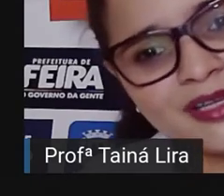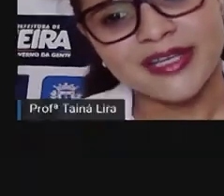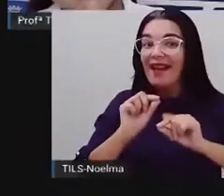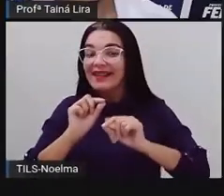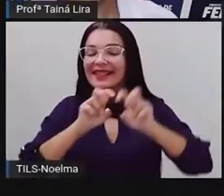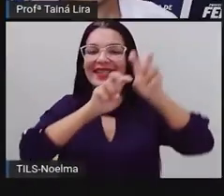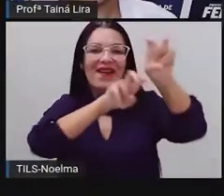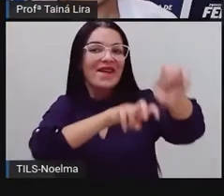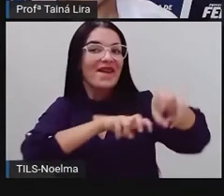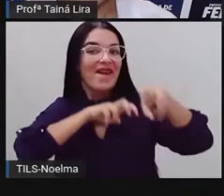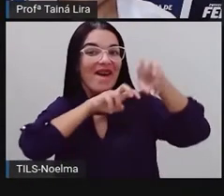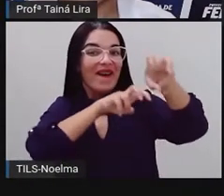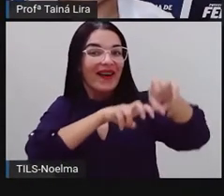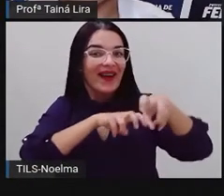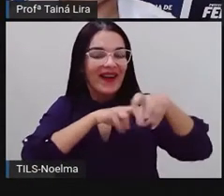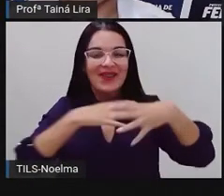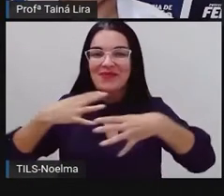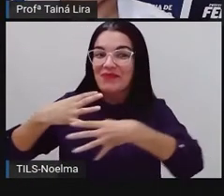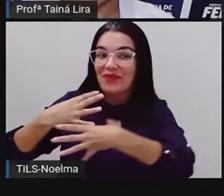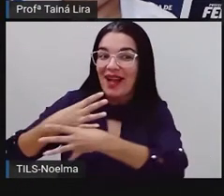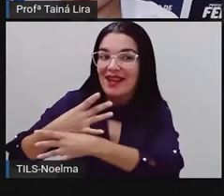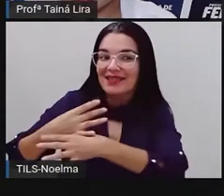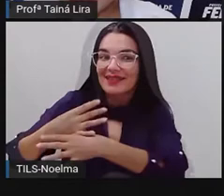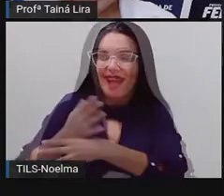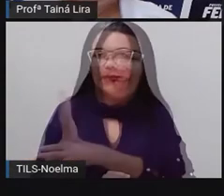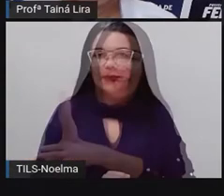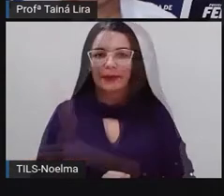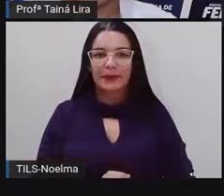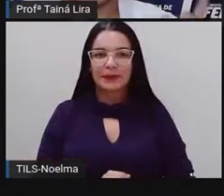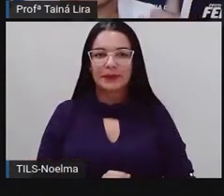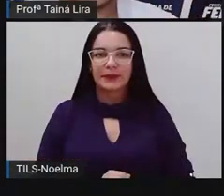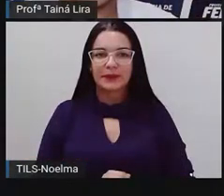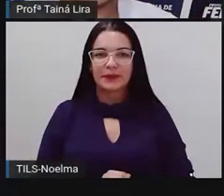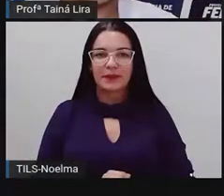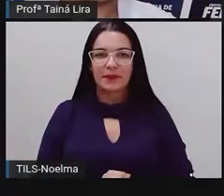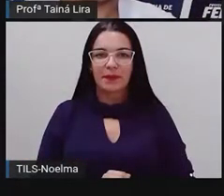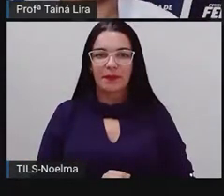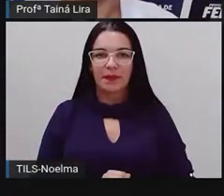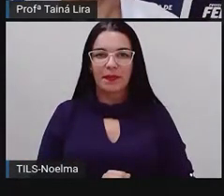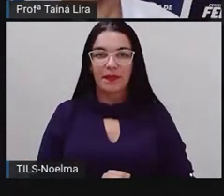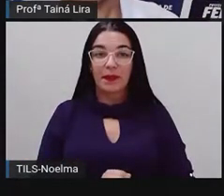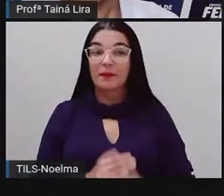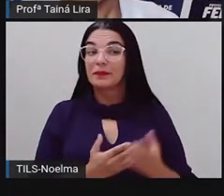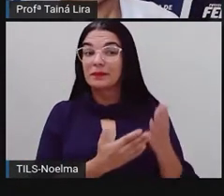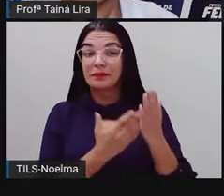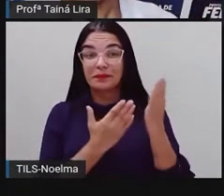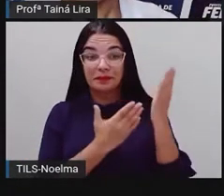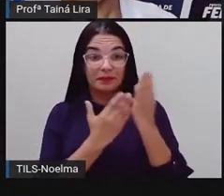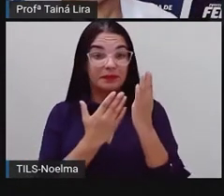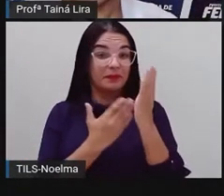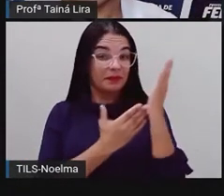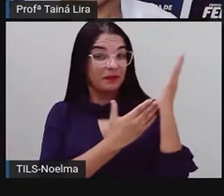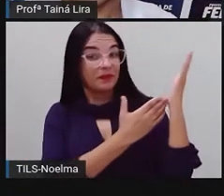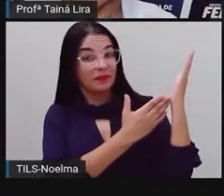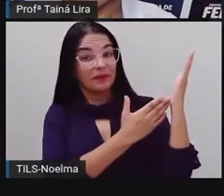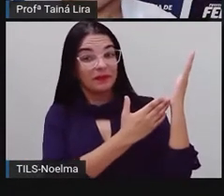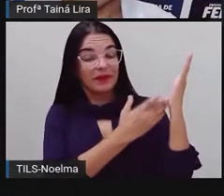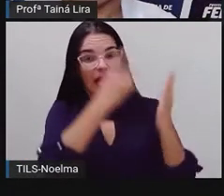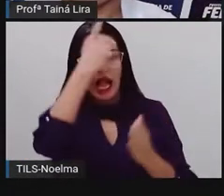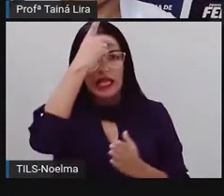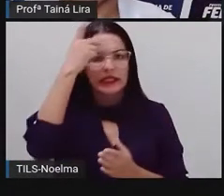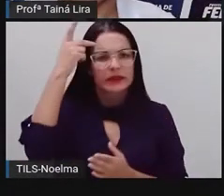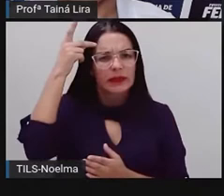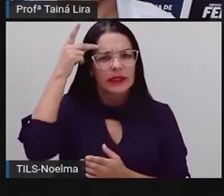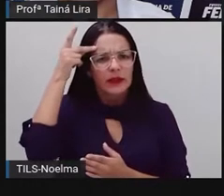campo EA cidade então vamos começar vamos lá olha só as pessoas que moram